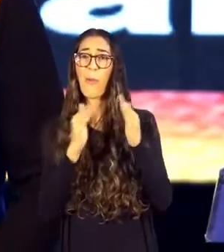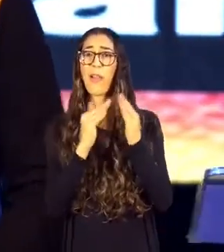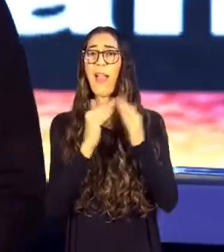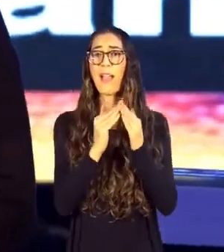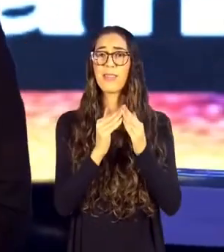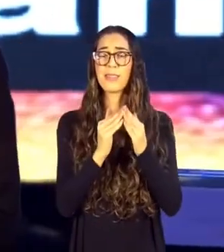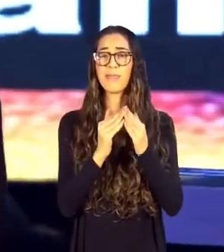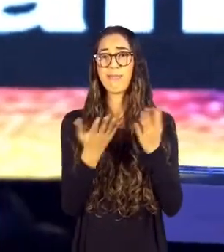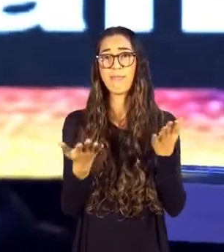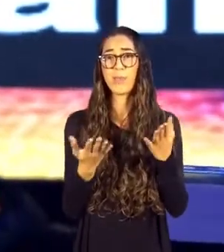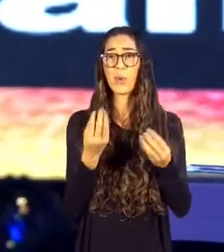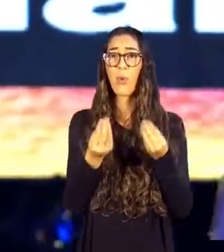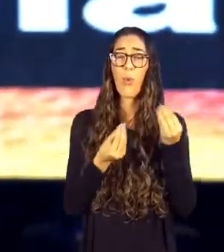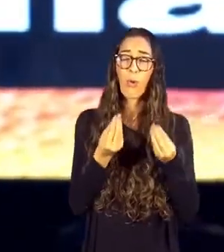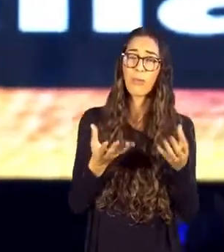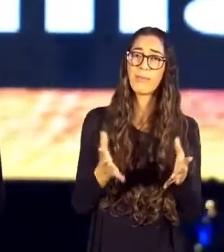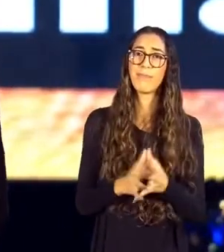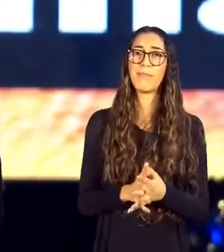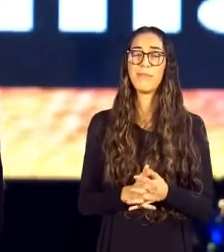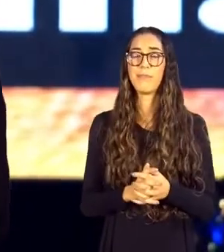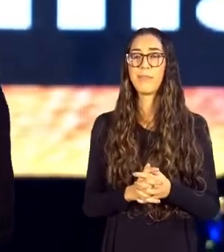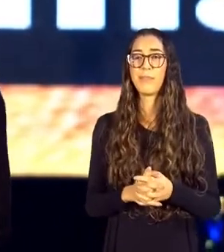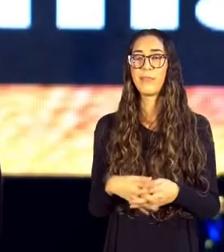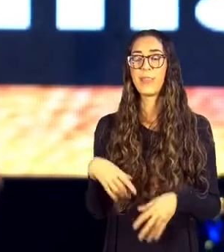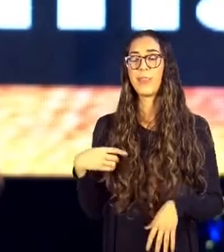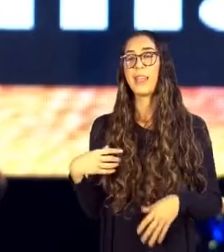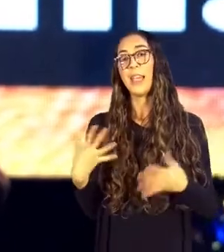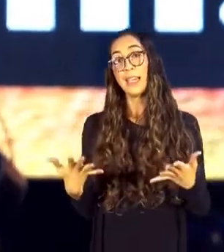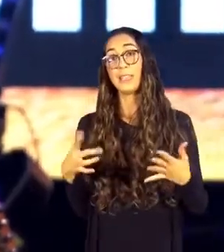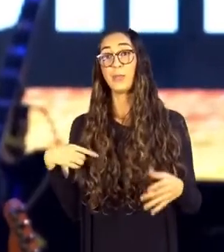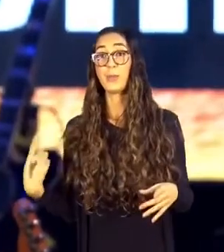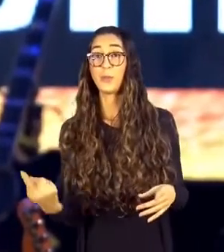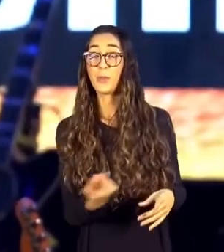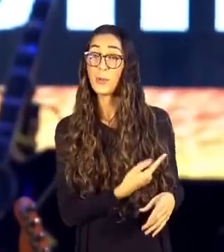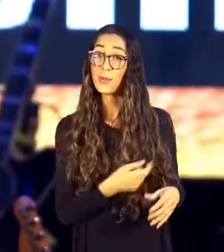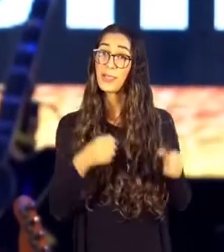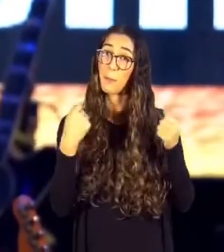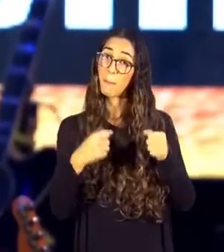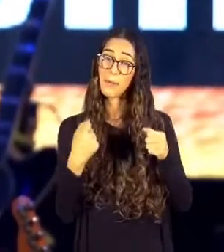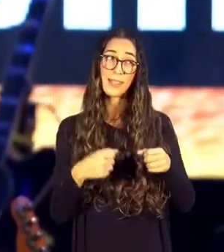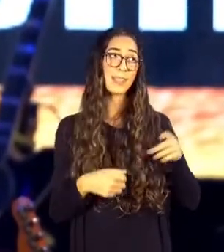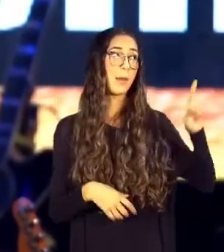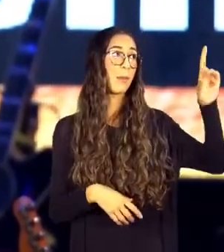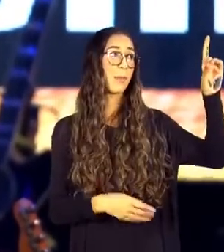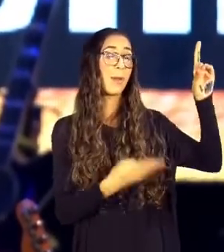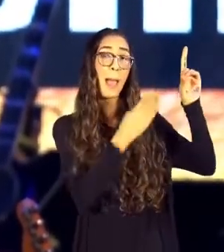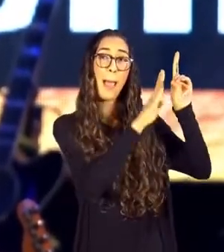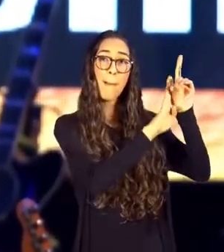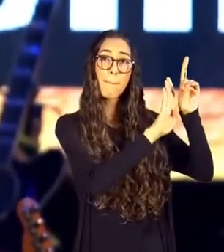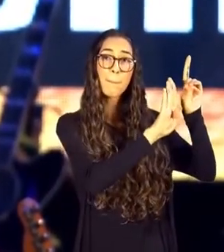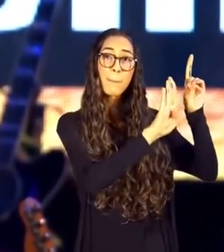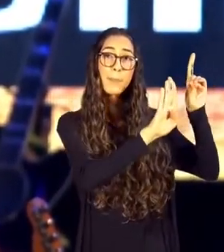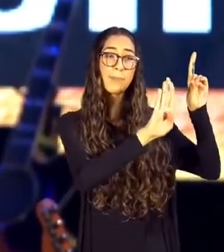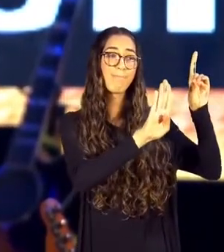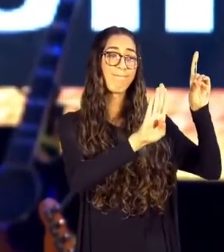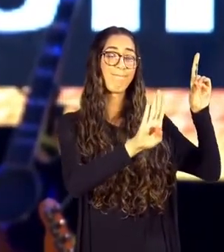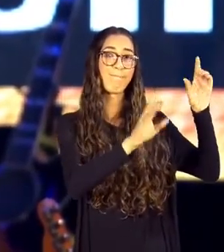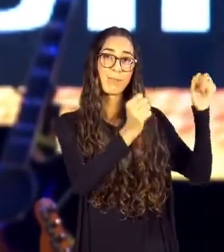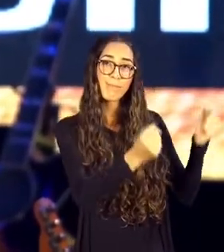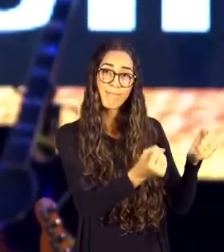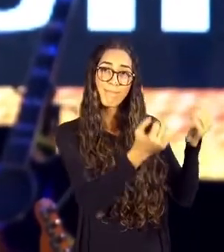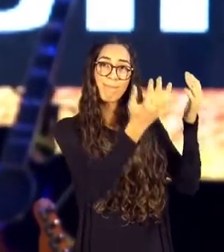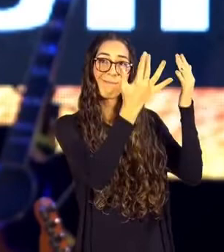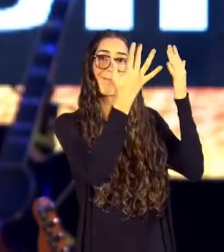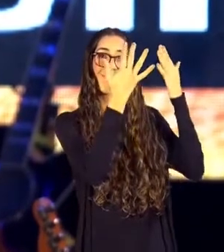promessas de Deus. E assim como Deus trabalha contra toda a probabilidade, que você acha